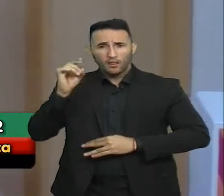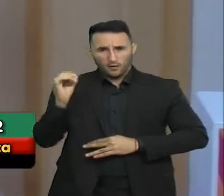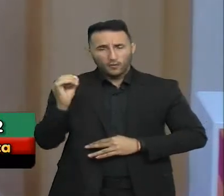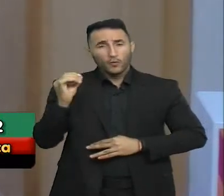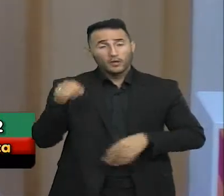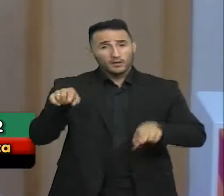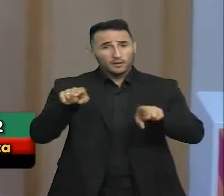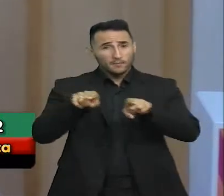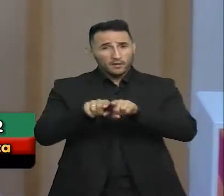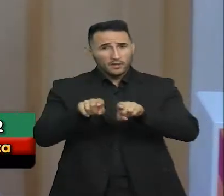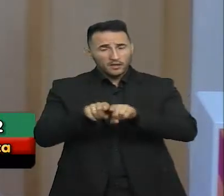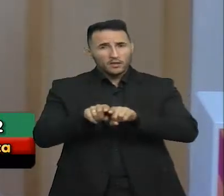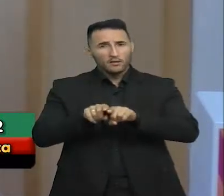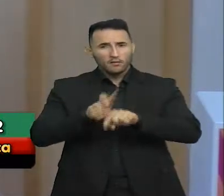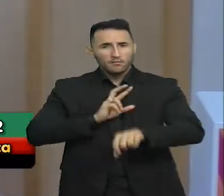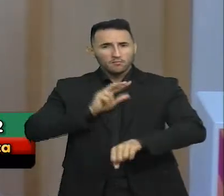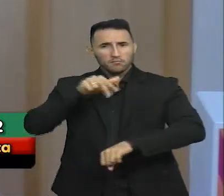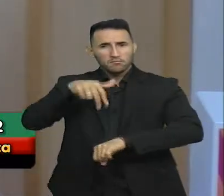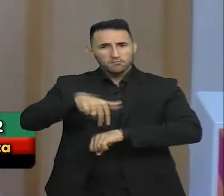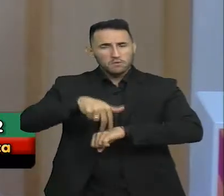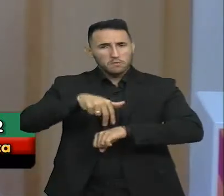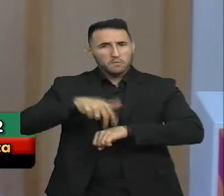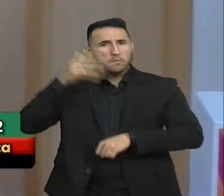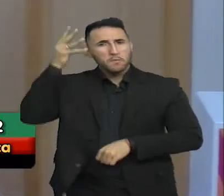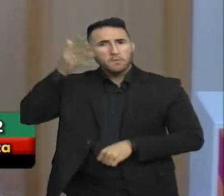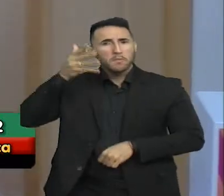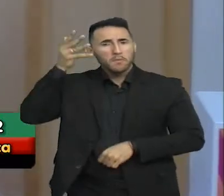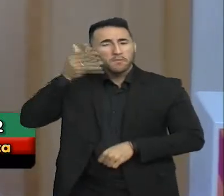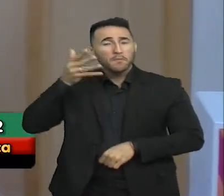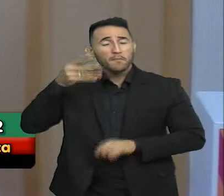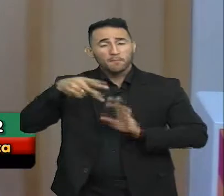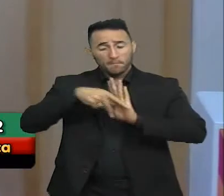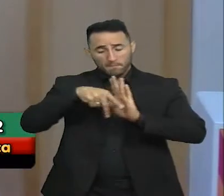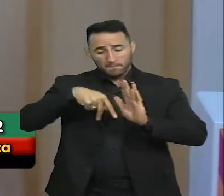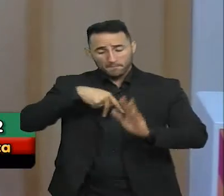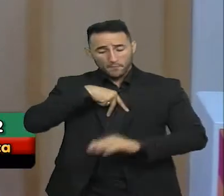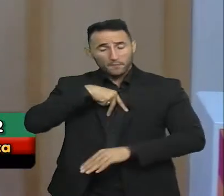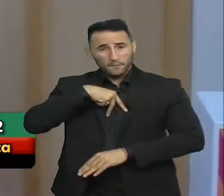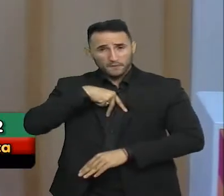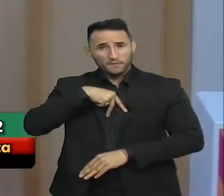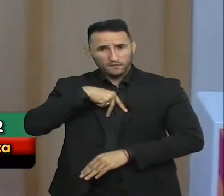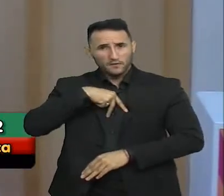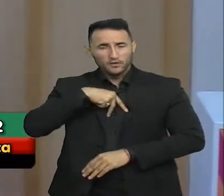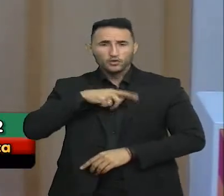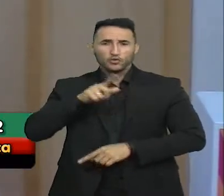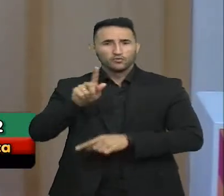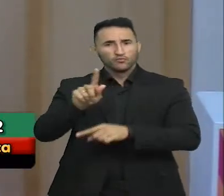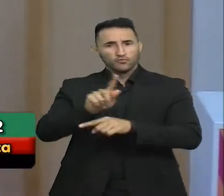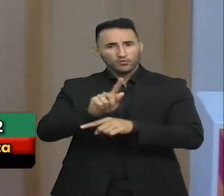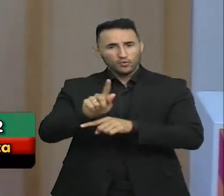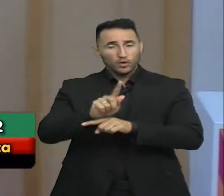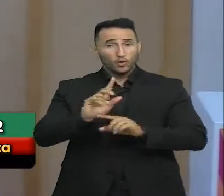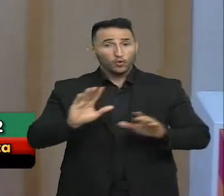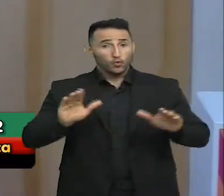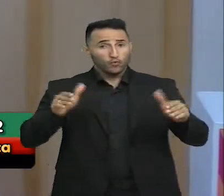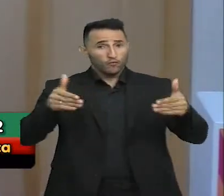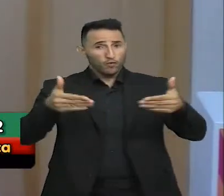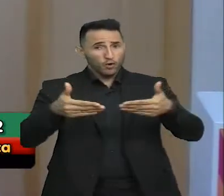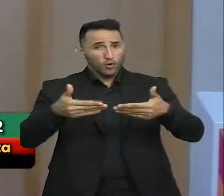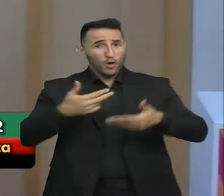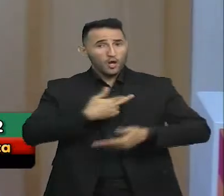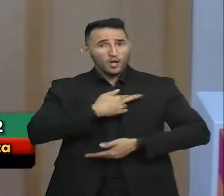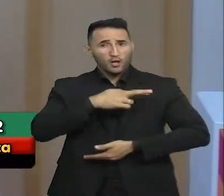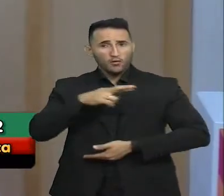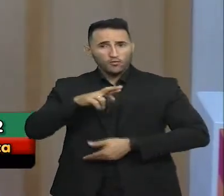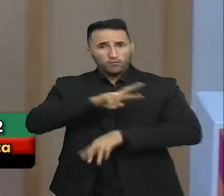fazendo uso, né, da palavra na condição de gestora do Fórum Interreligioso para